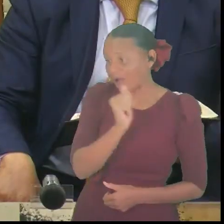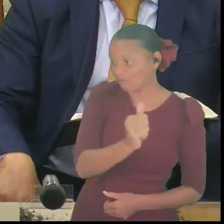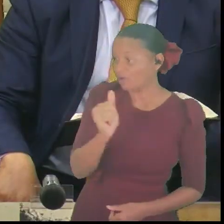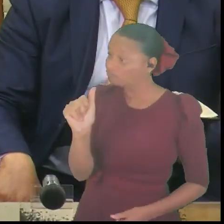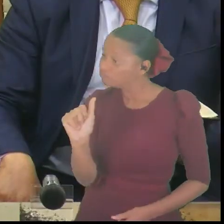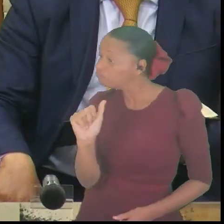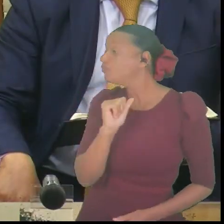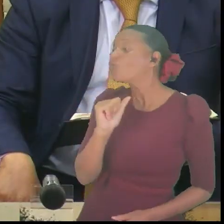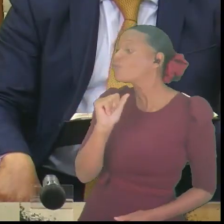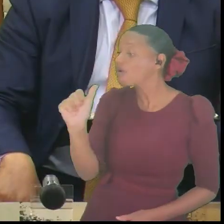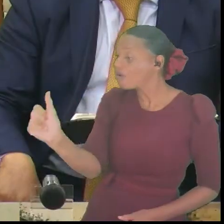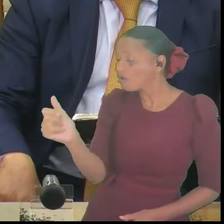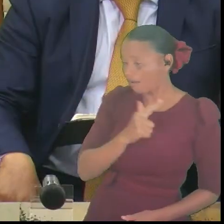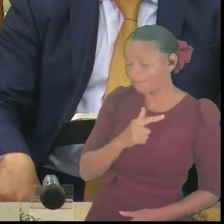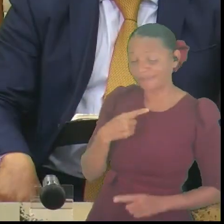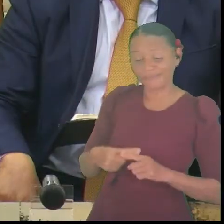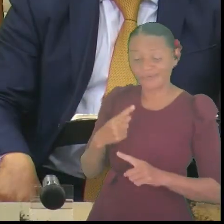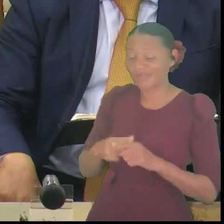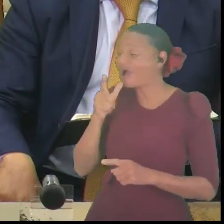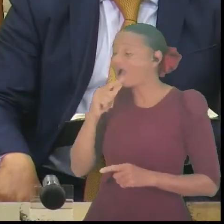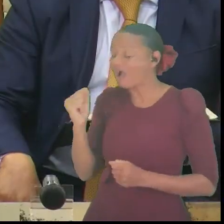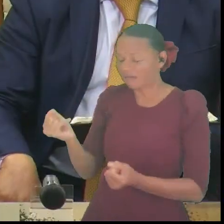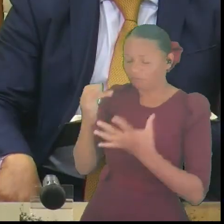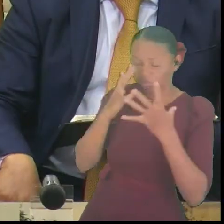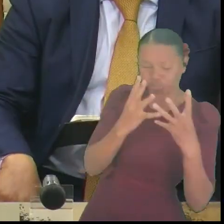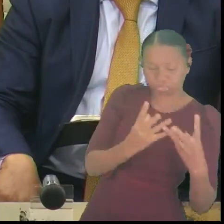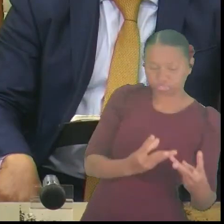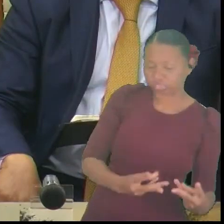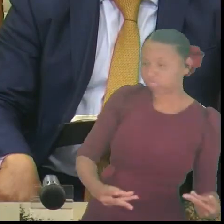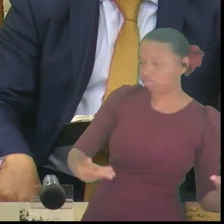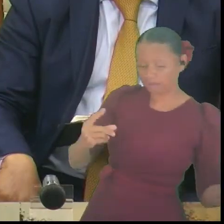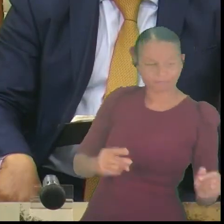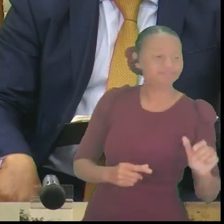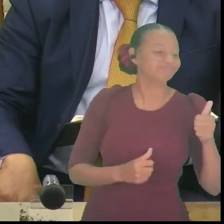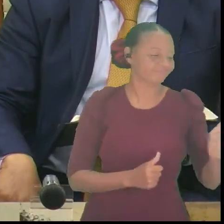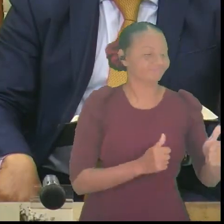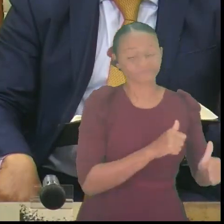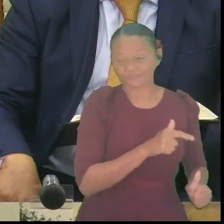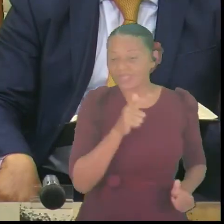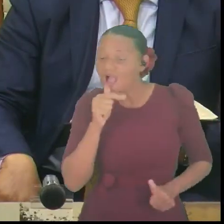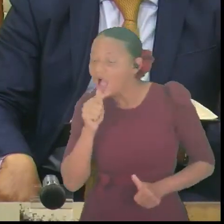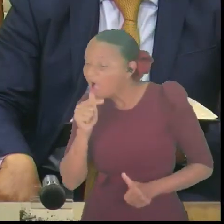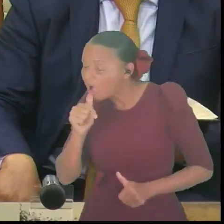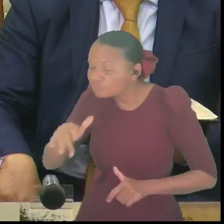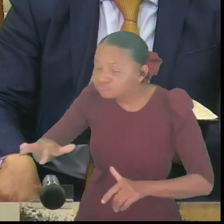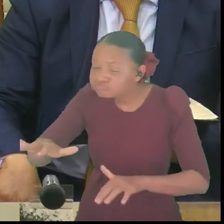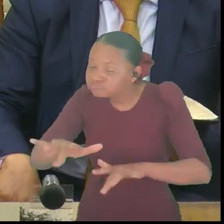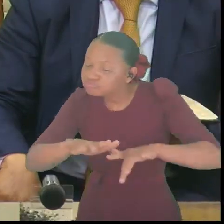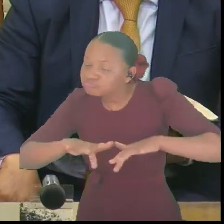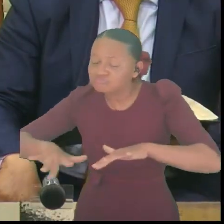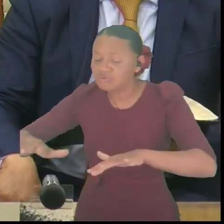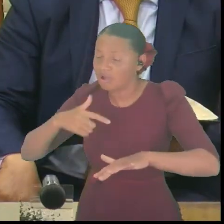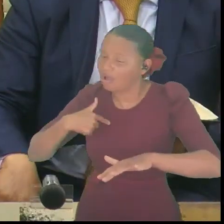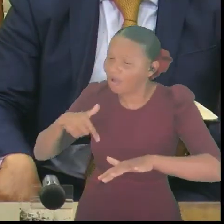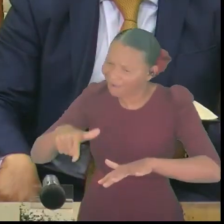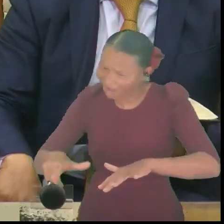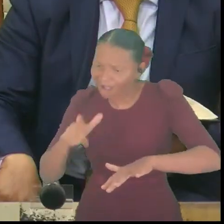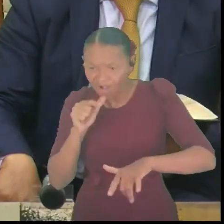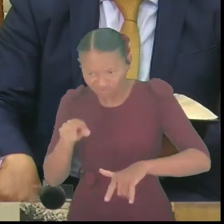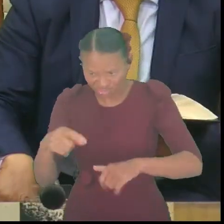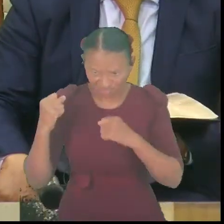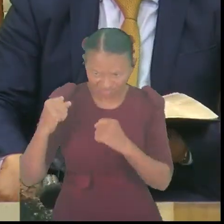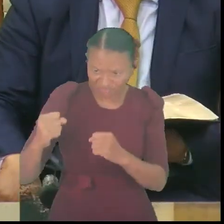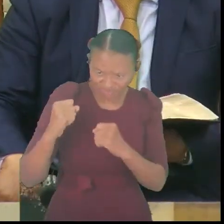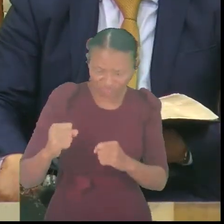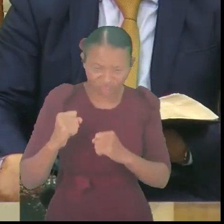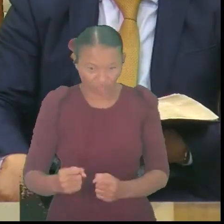que eu, porque se você jogar água em mim, ela tem poder para me apagar. Então ele foi na água e disse: olha, água, eu vim aqui porque você é a mais forte,